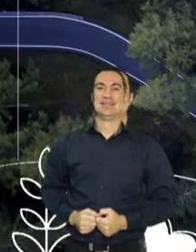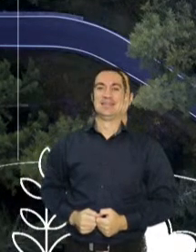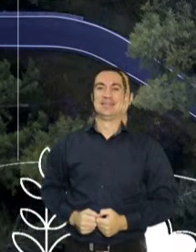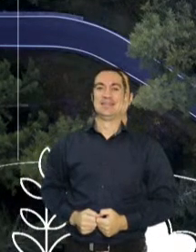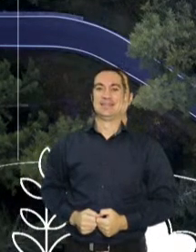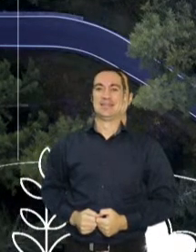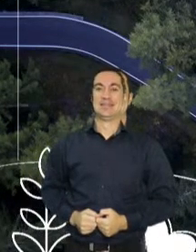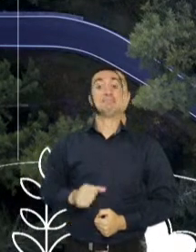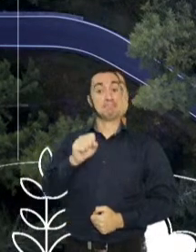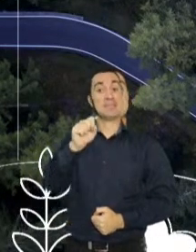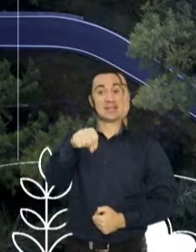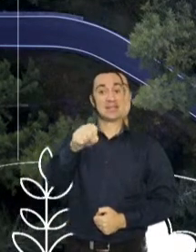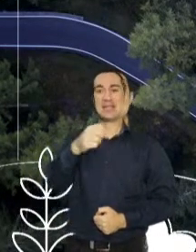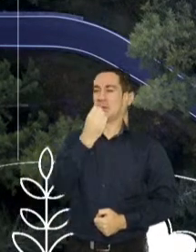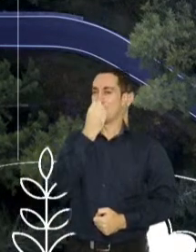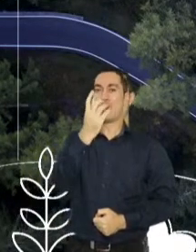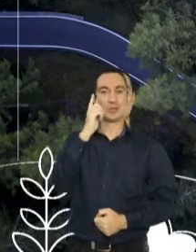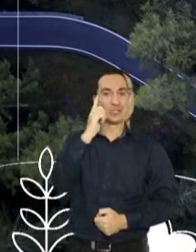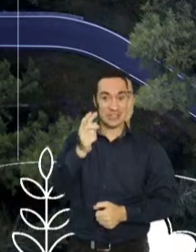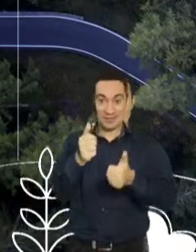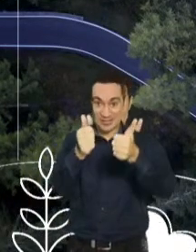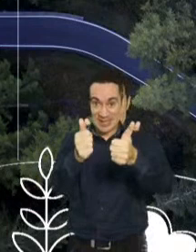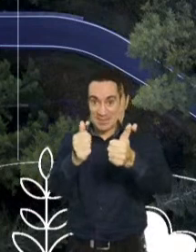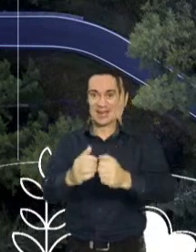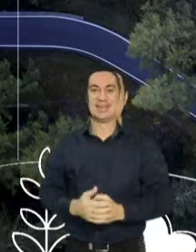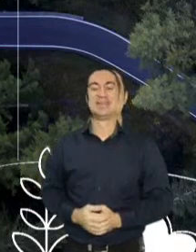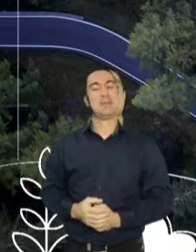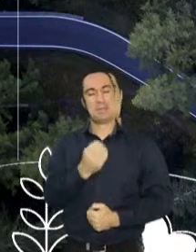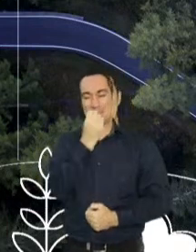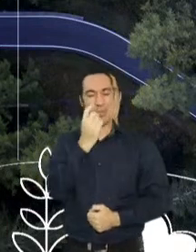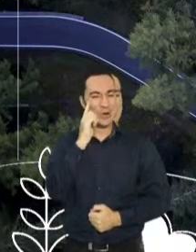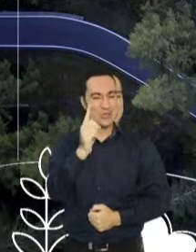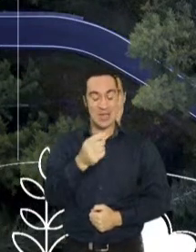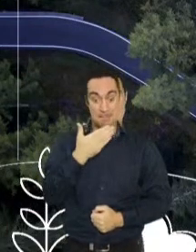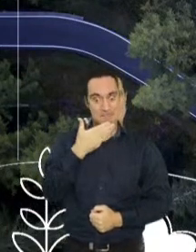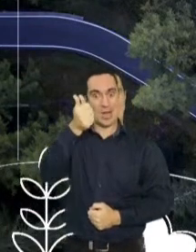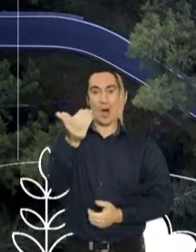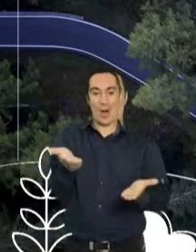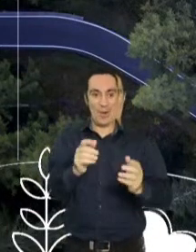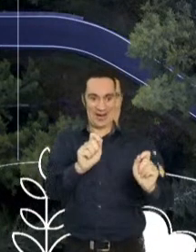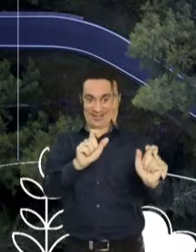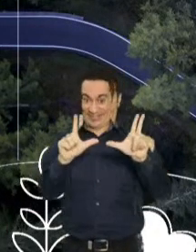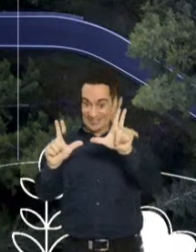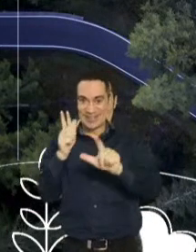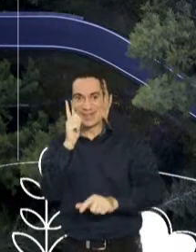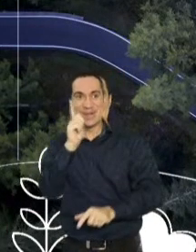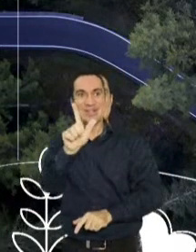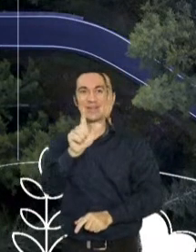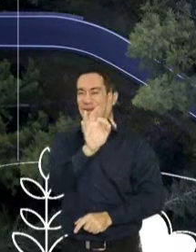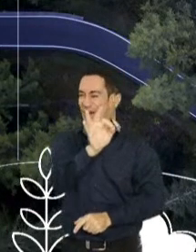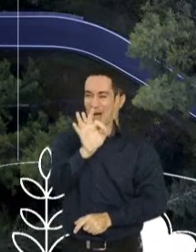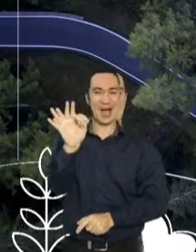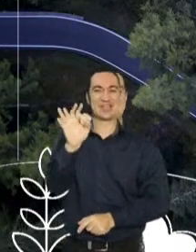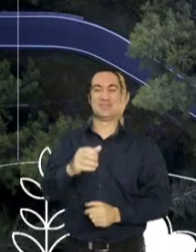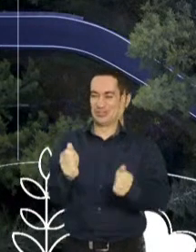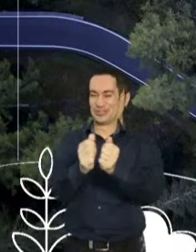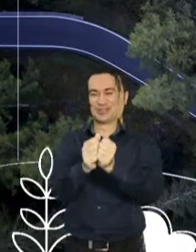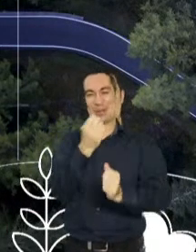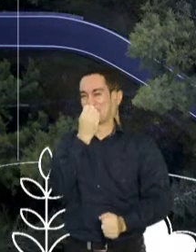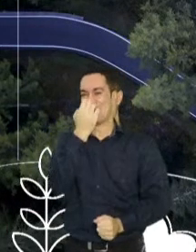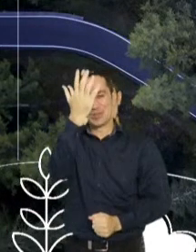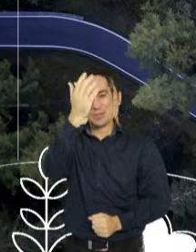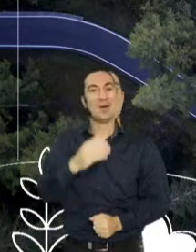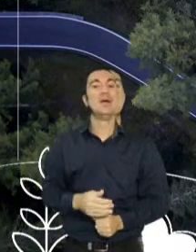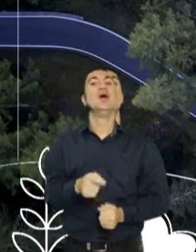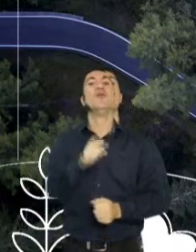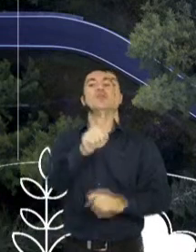Sim, Patrícia. Muito bom dia. Como vai? Tudo bem? Bom dia. Melhor agora que deu tudo certo e que você está aqui conosco, Christopher.